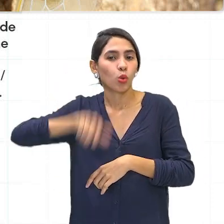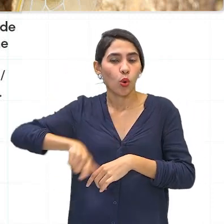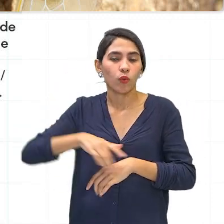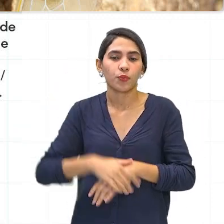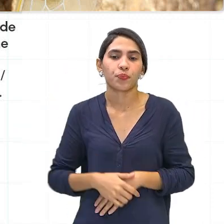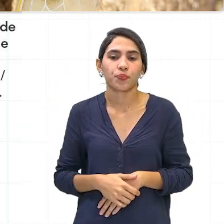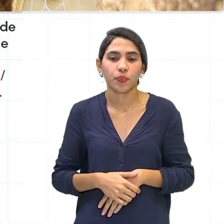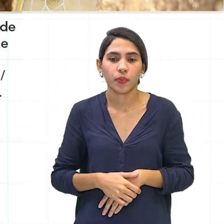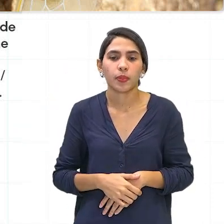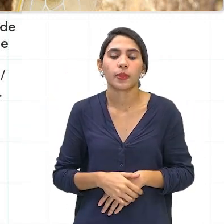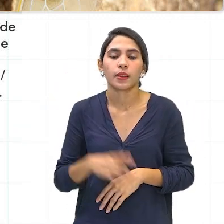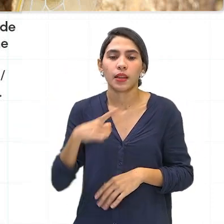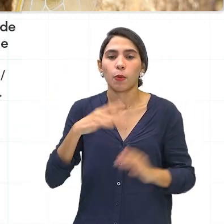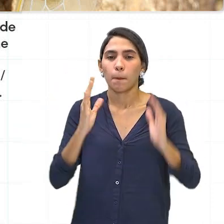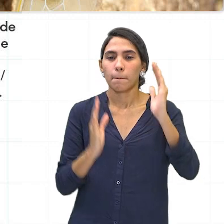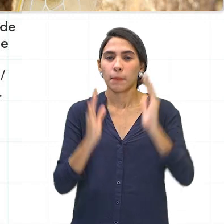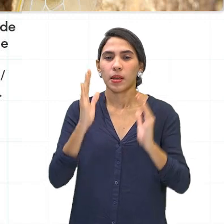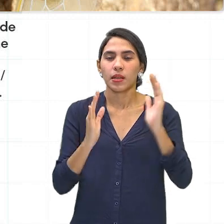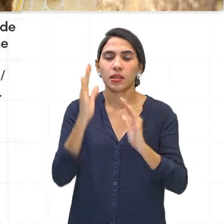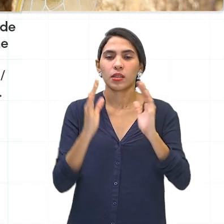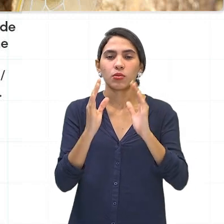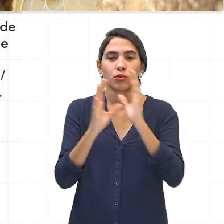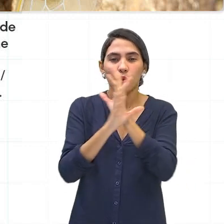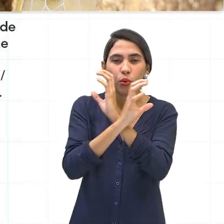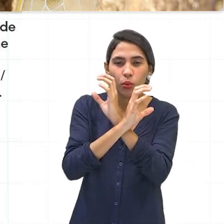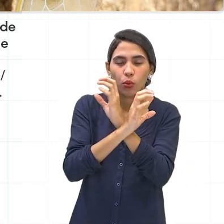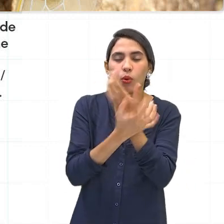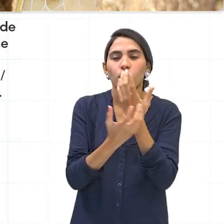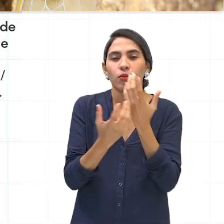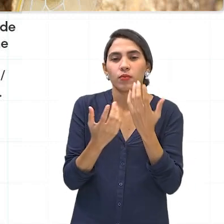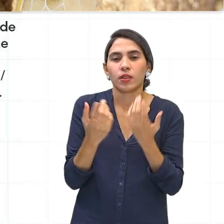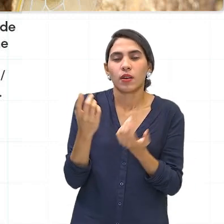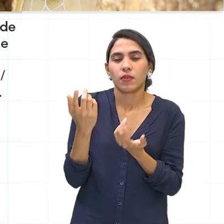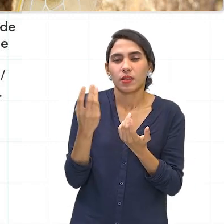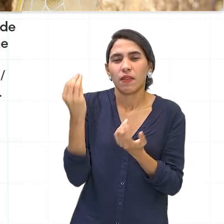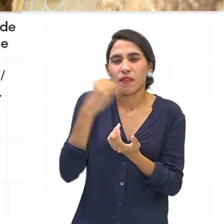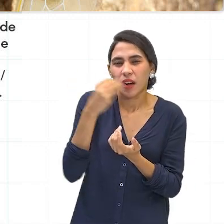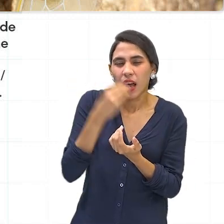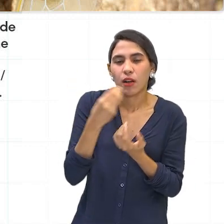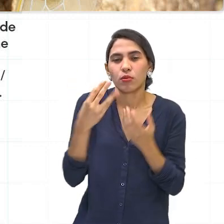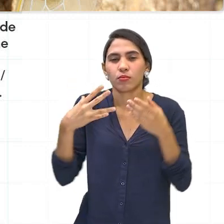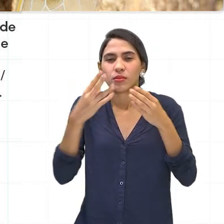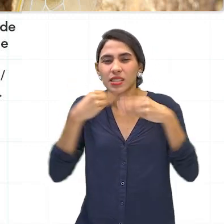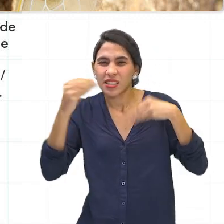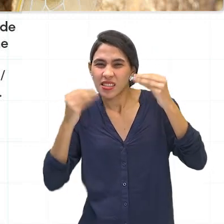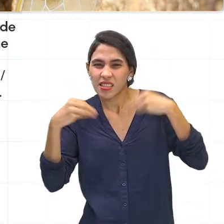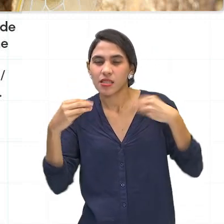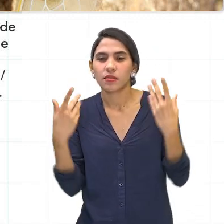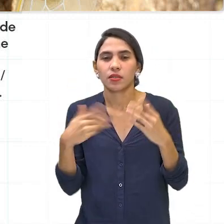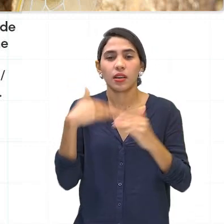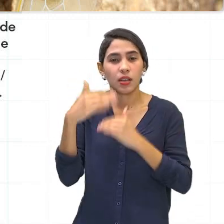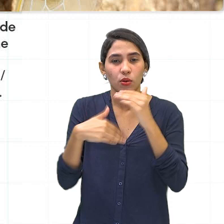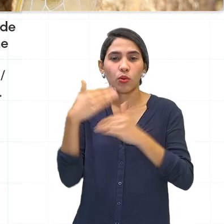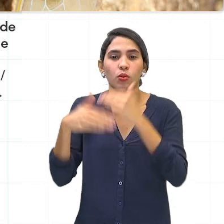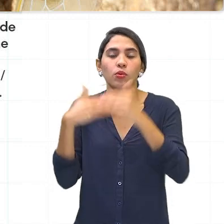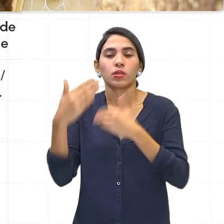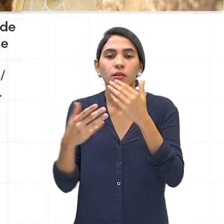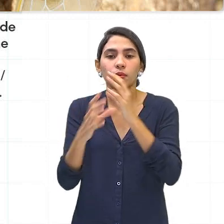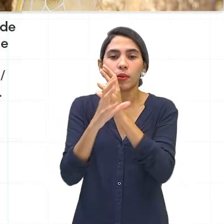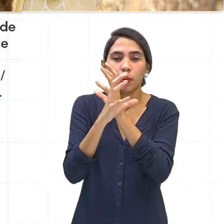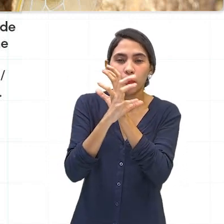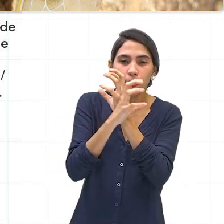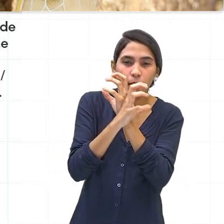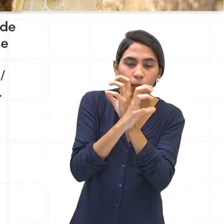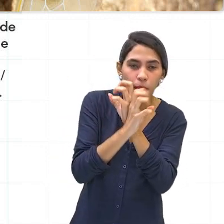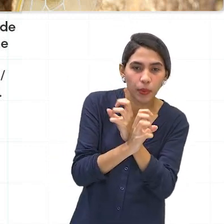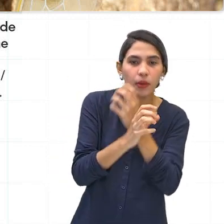ela fica ali mais suscetível, né, fica com o corpo mais frágil, mais sensível, e aí com o tempo, né, vai se desenvolvendo, ele vai enrijecendo,